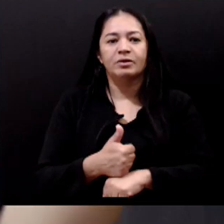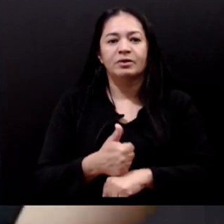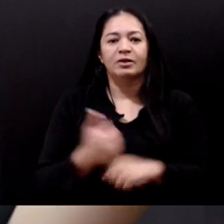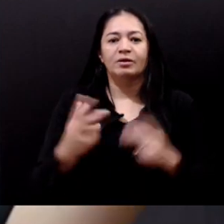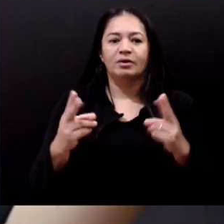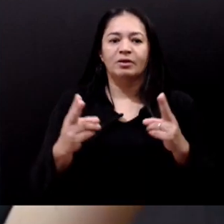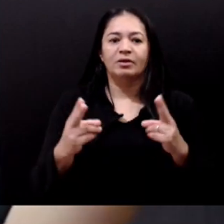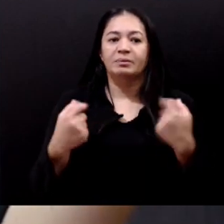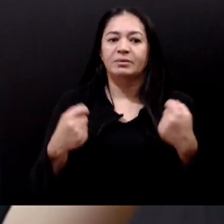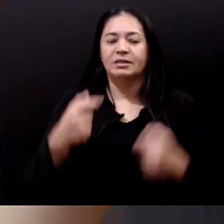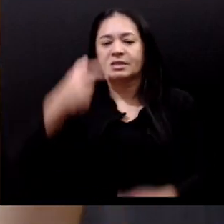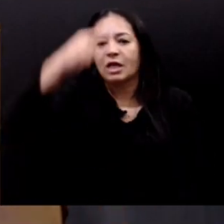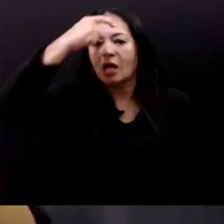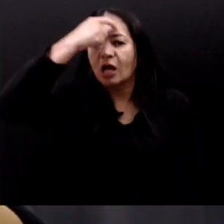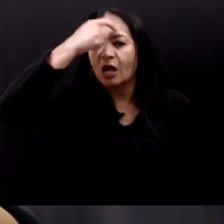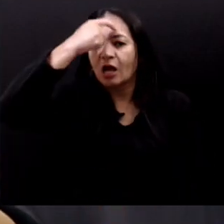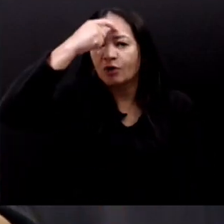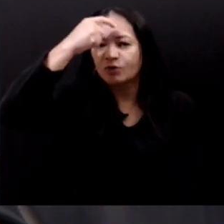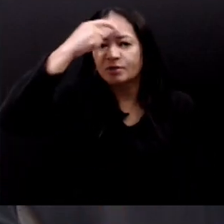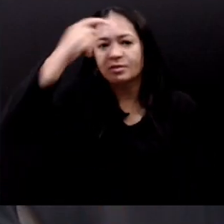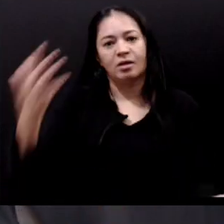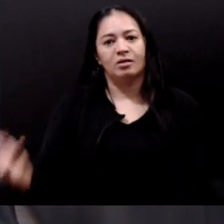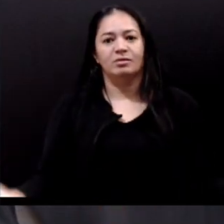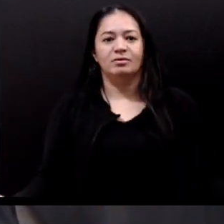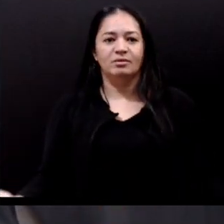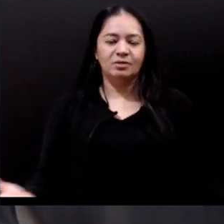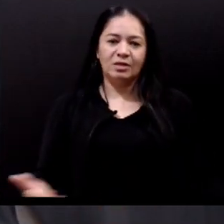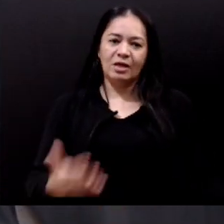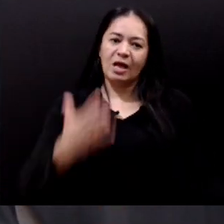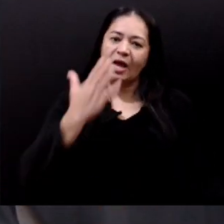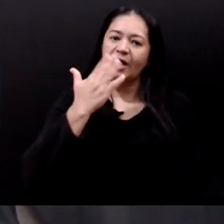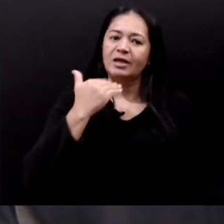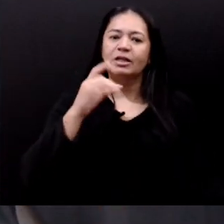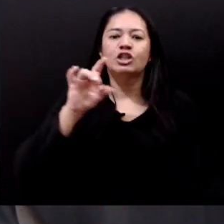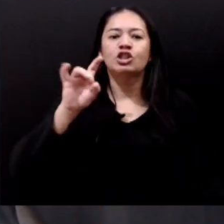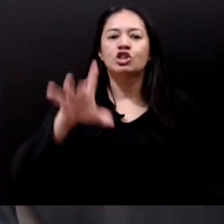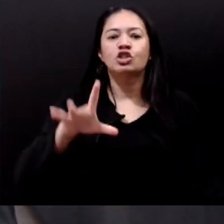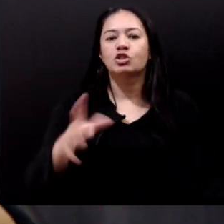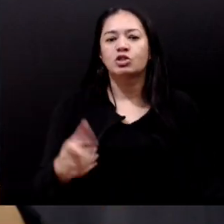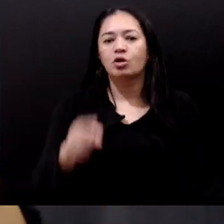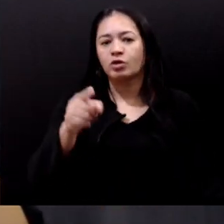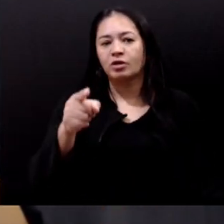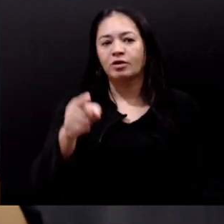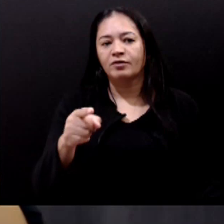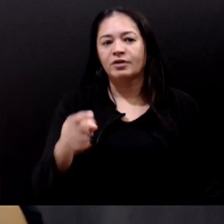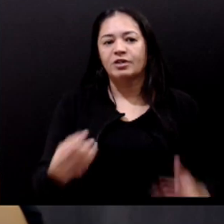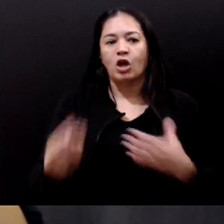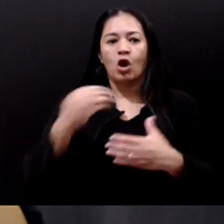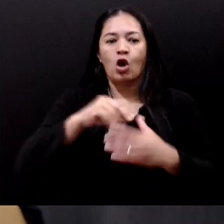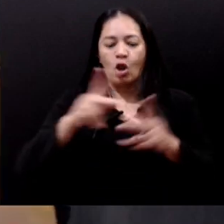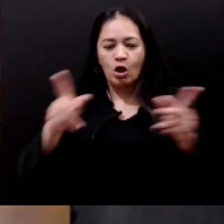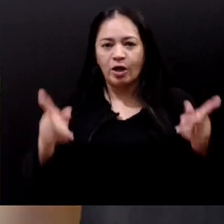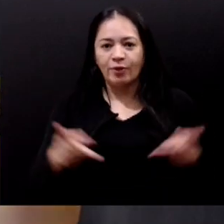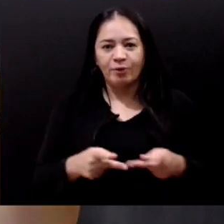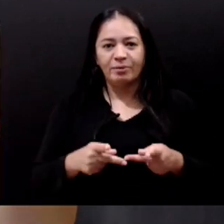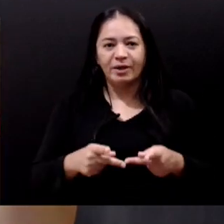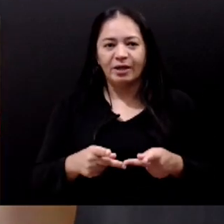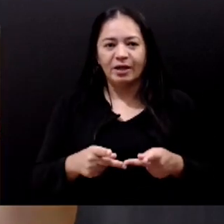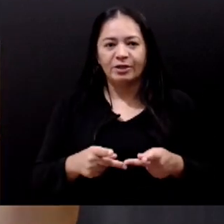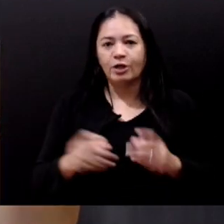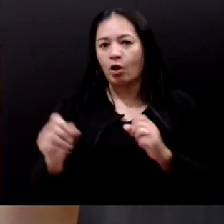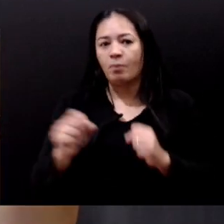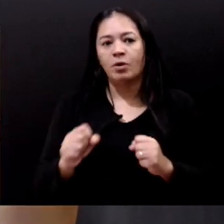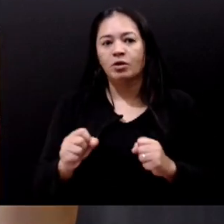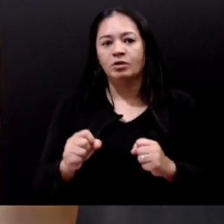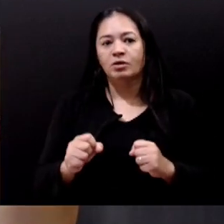consciência macro de que a sua alimentação não é só aquilo que você põe no prato, porque o que eu posso botar no meu prato, às vezes não é o que